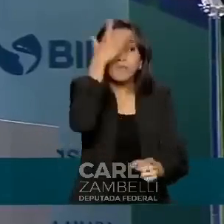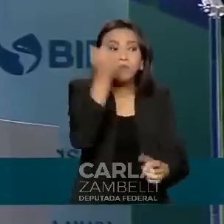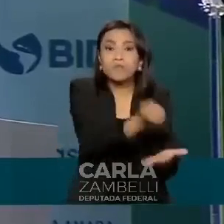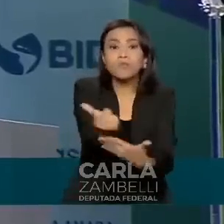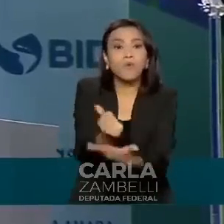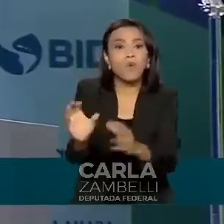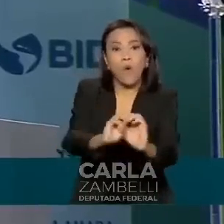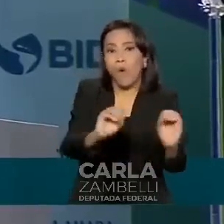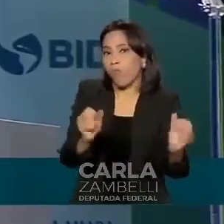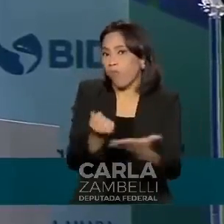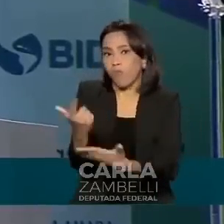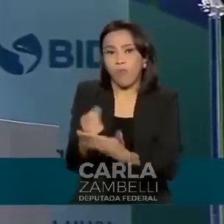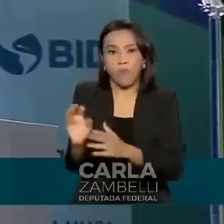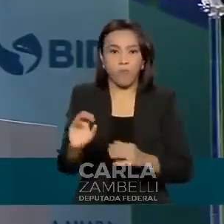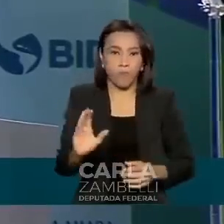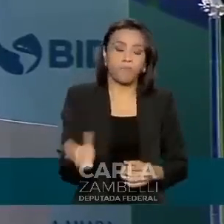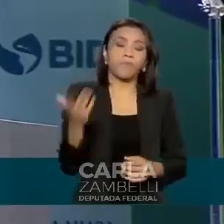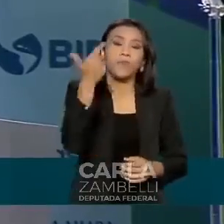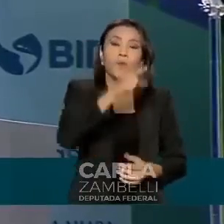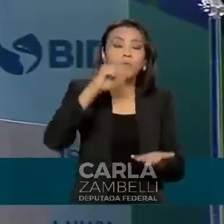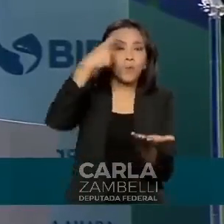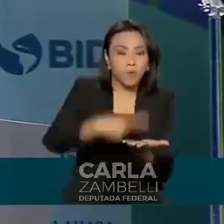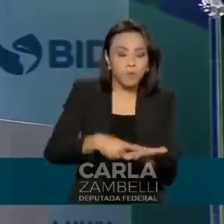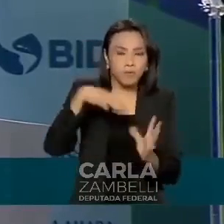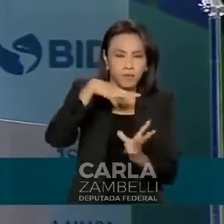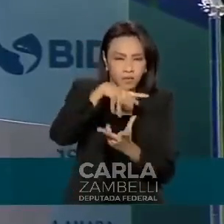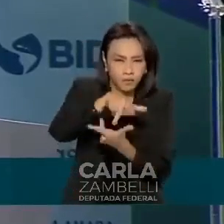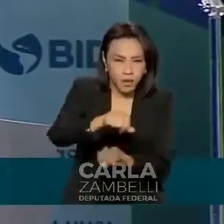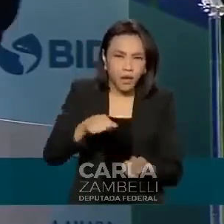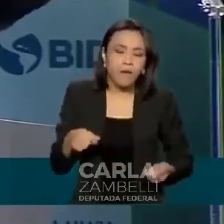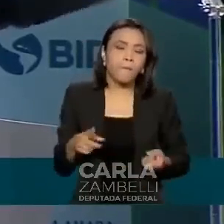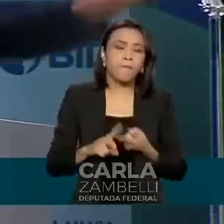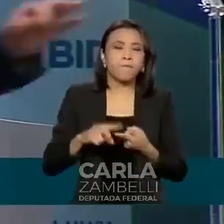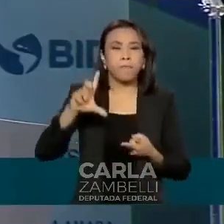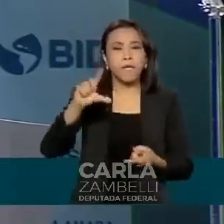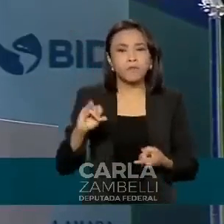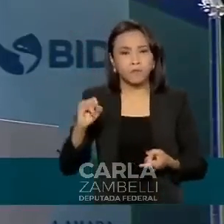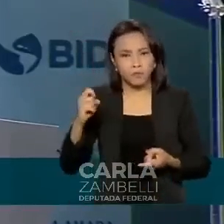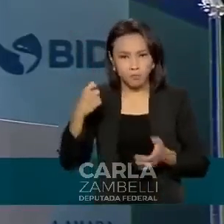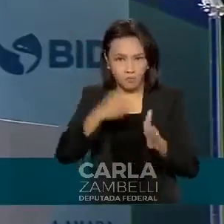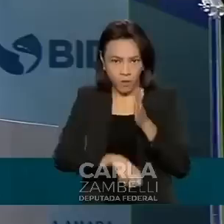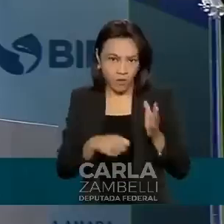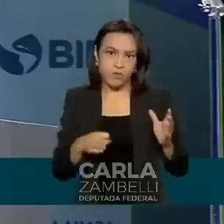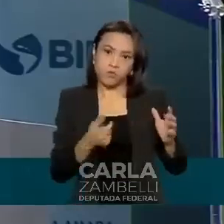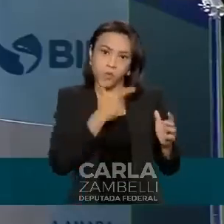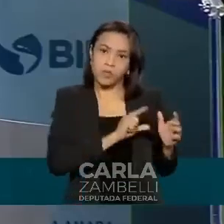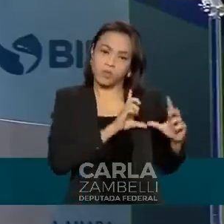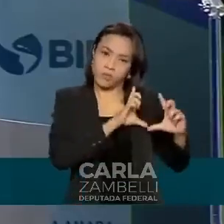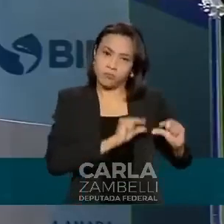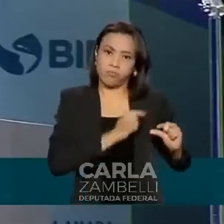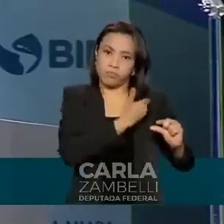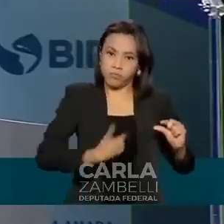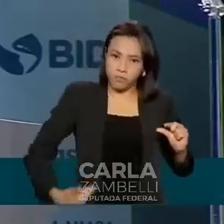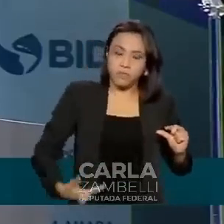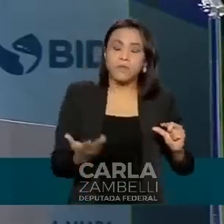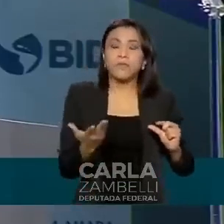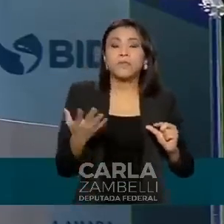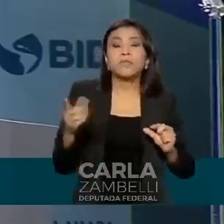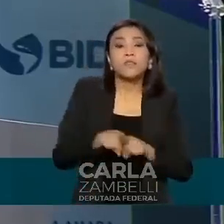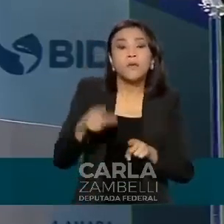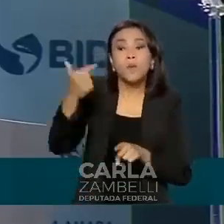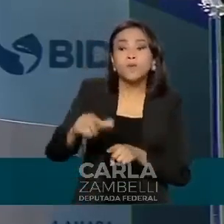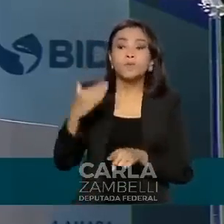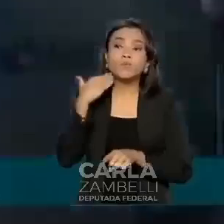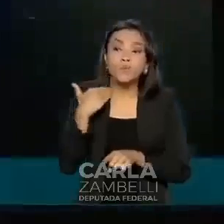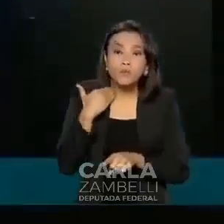estamos em todas as dimensões que você olhar acordos internacionais coisa desemprego as ações progredidos redução de impostos progressivos a transformação